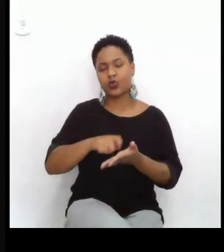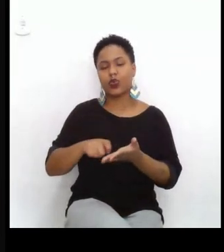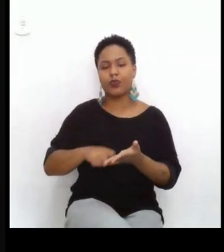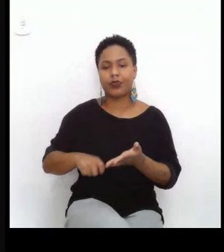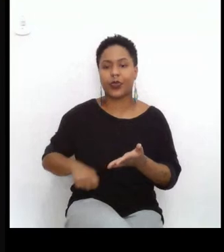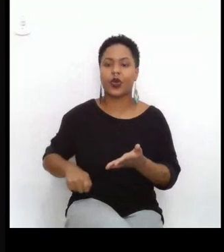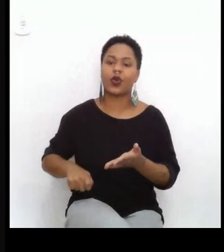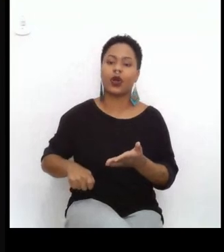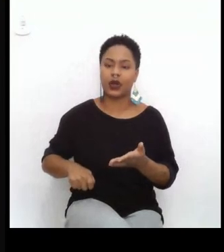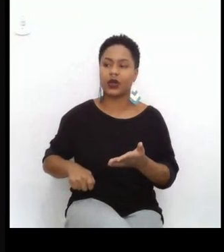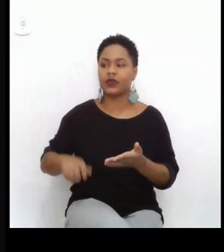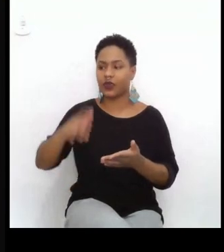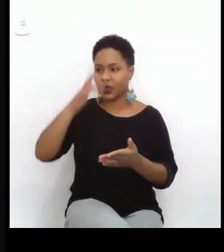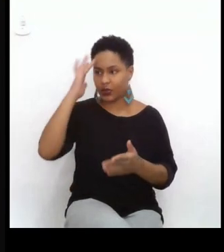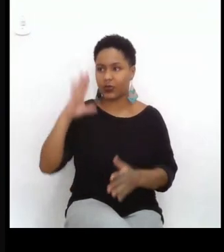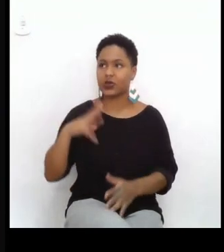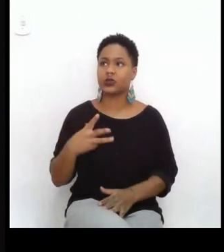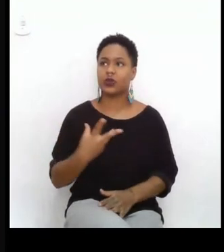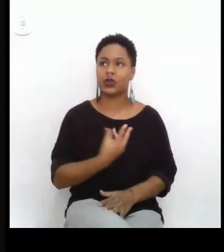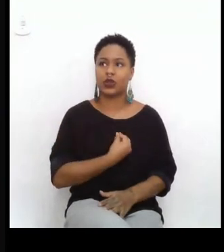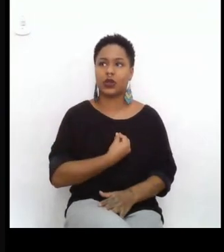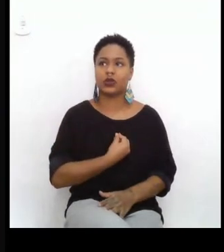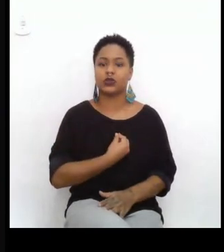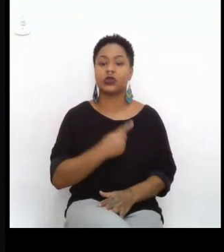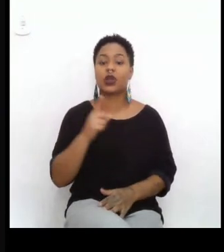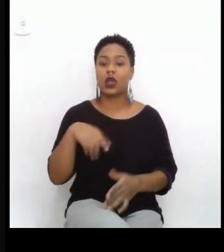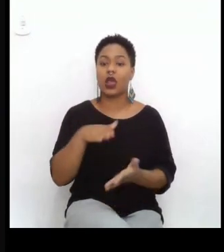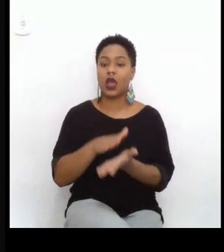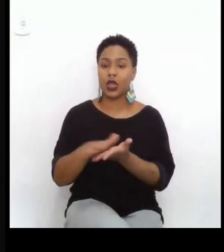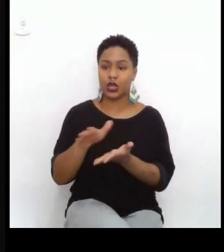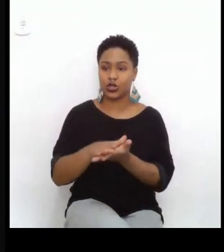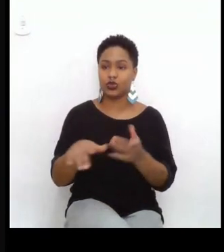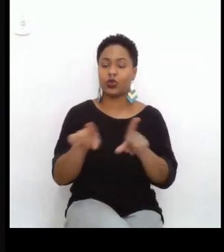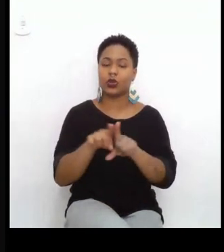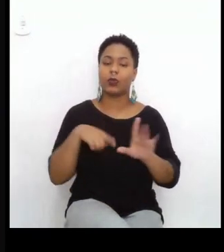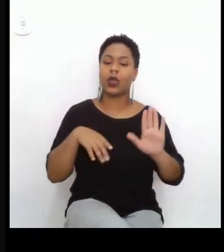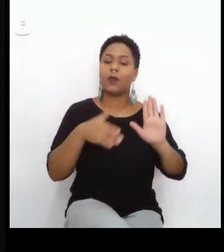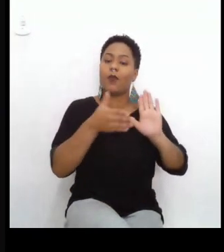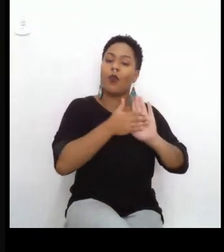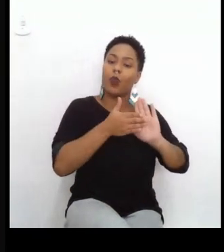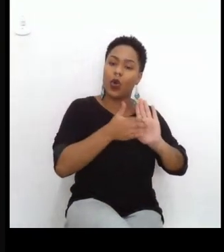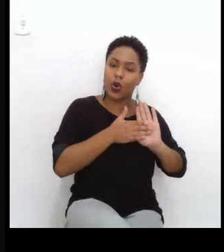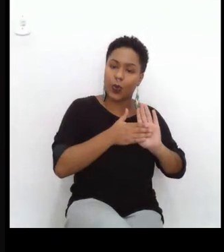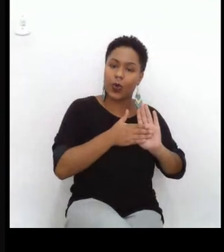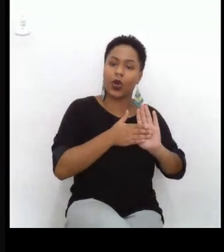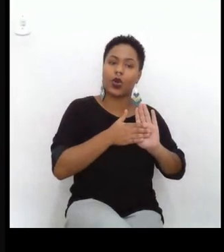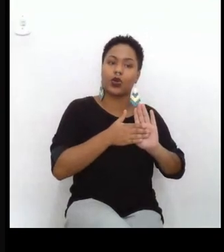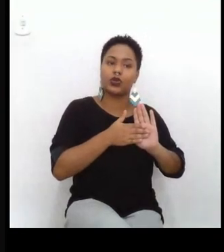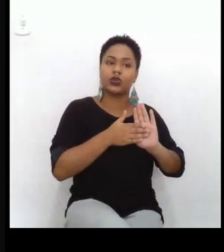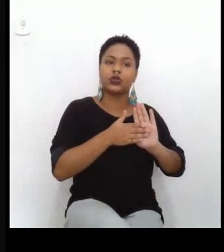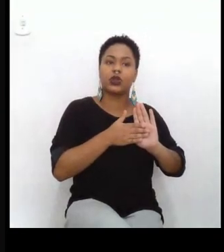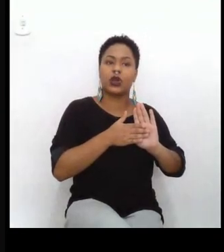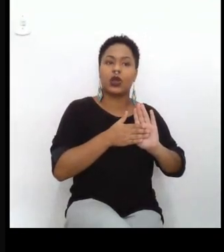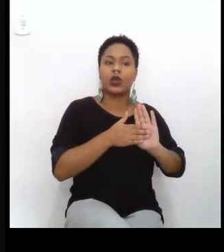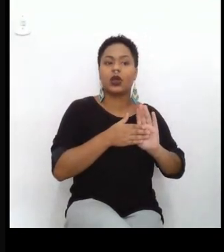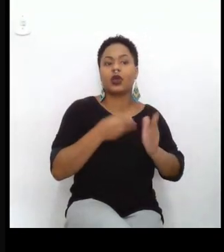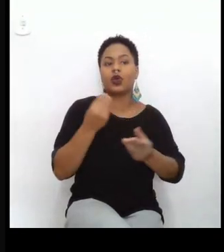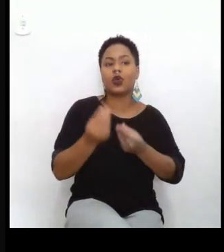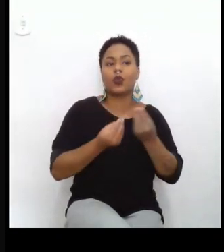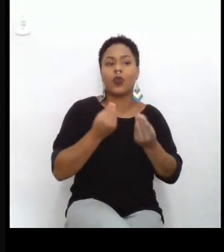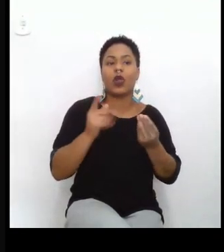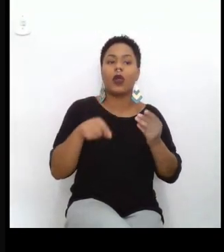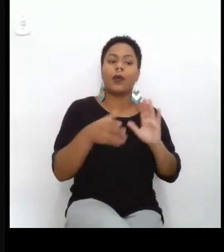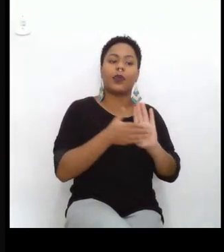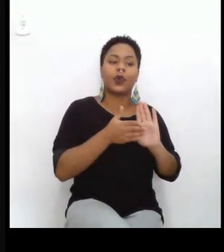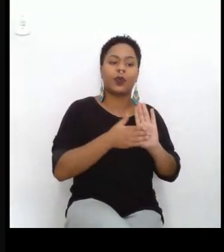acho que a editora também ela pegou uma proposta é bom e foi